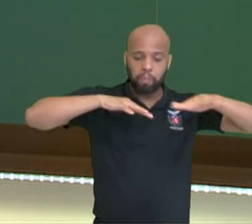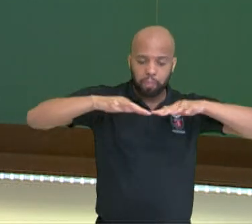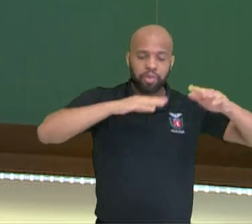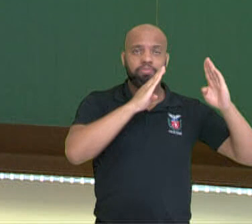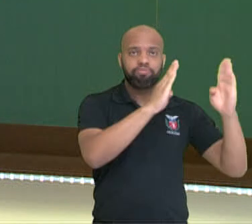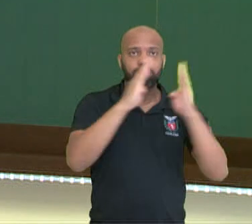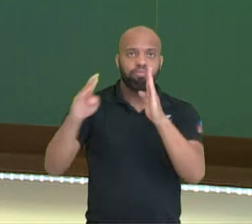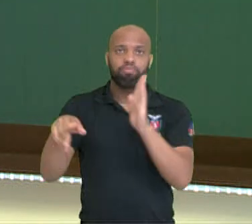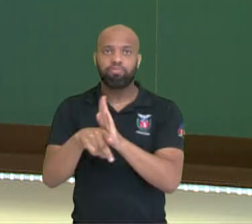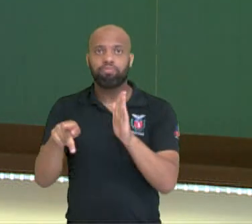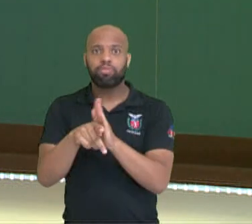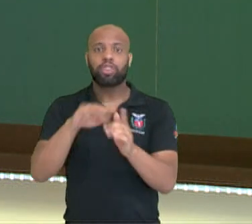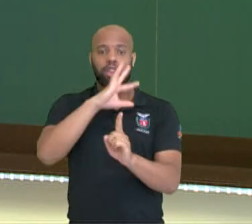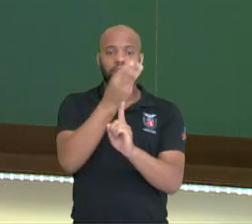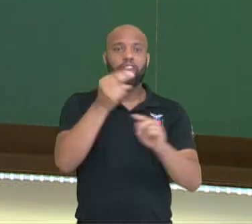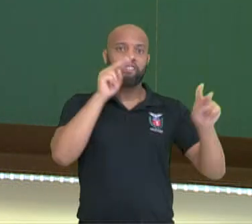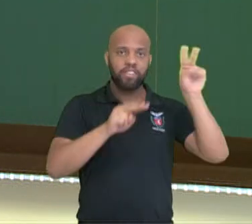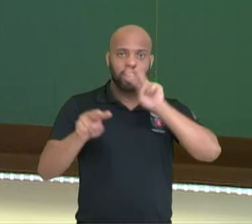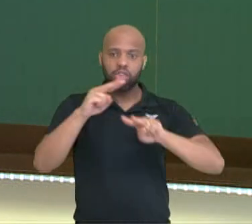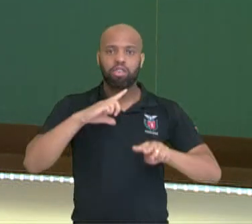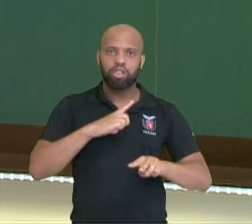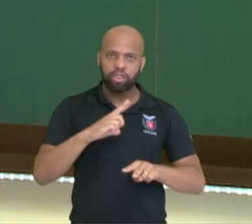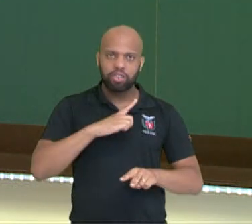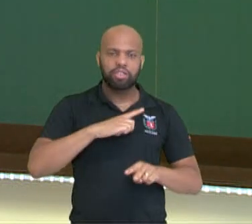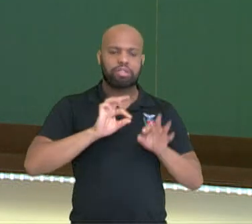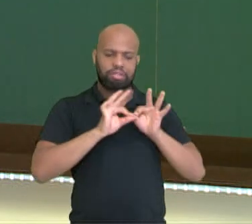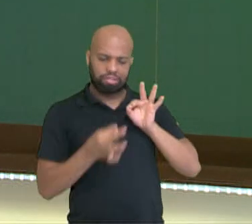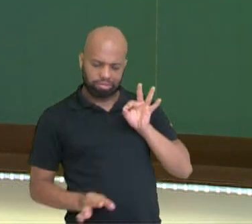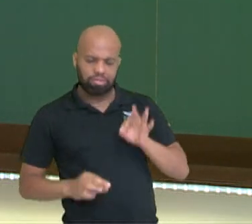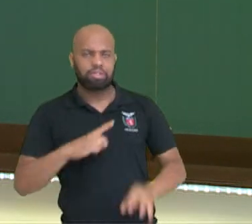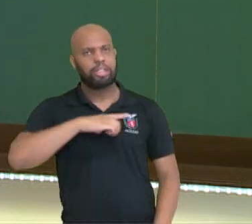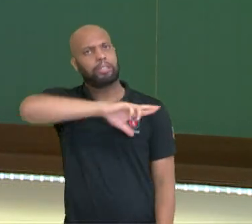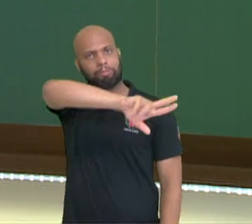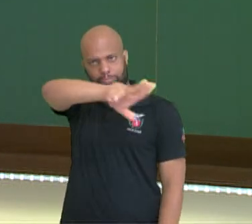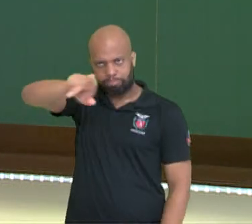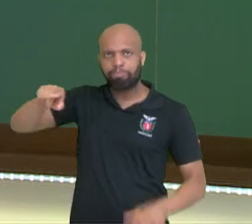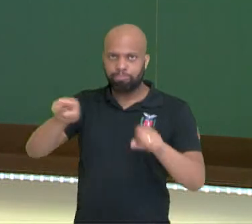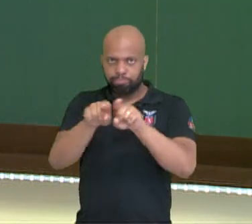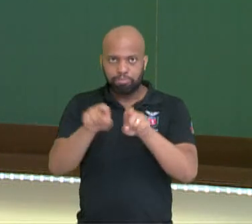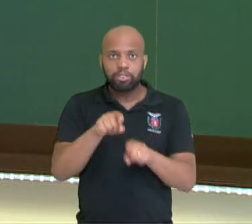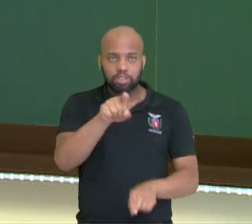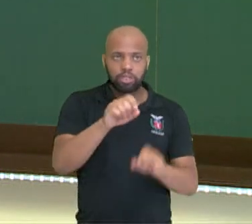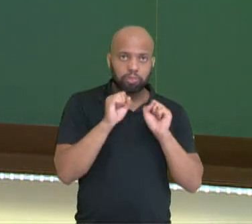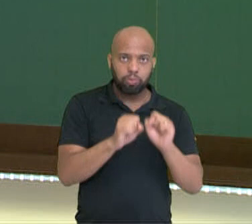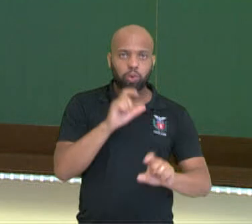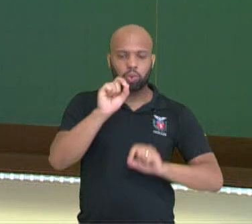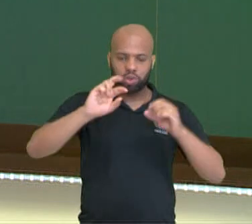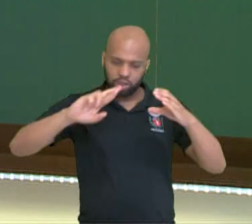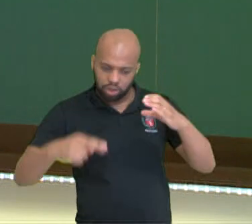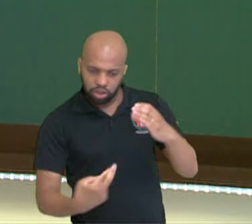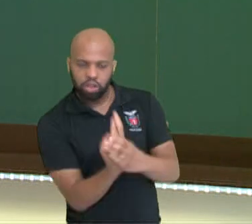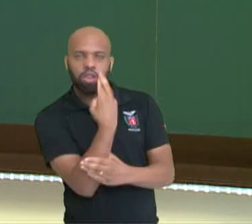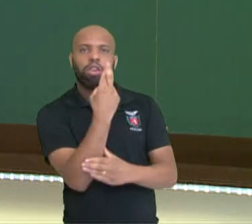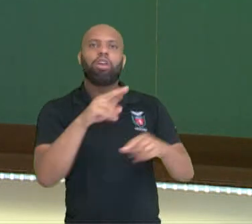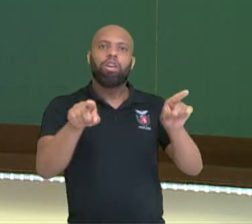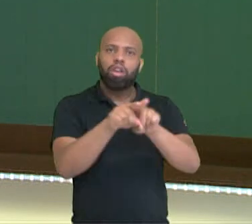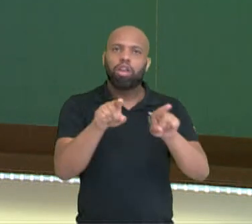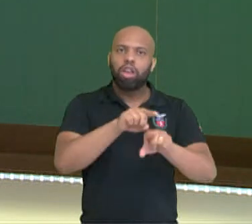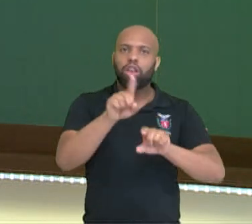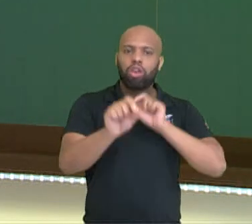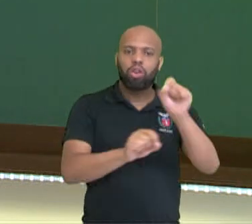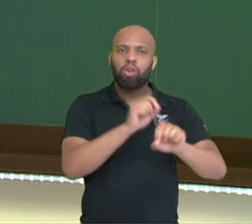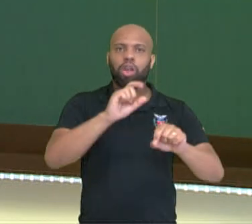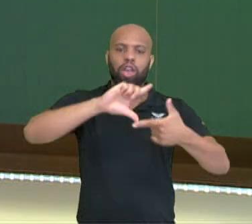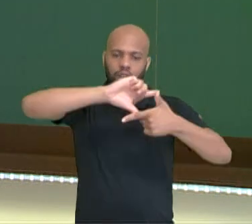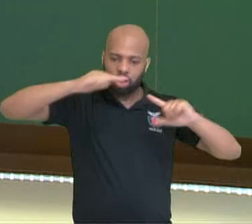artes visuais são bem complexos, bem longínquos aí, tá? Mas aí você pode pegar Renascimento, o que refere à arte